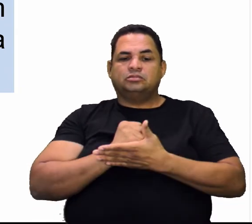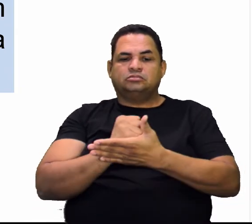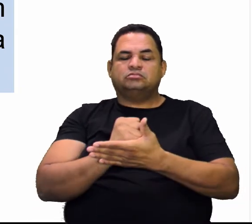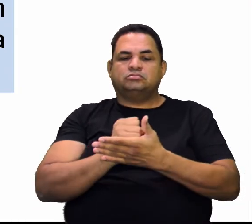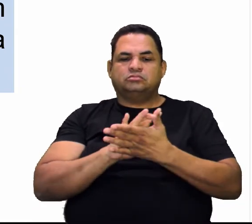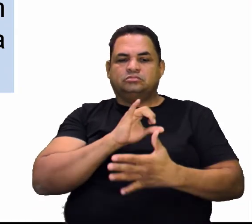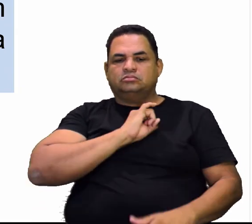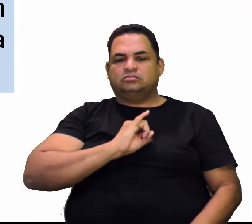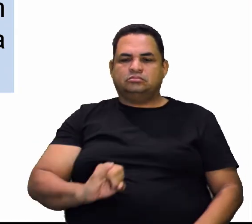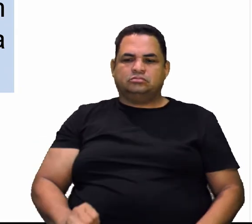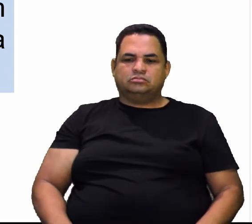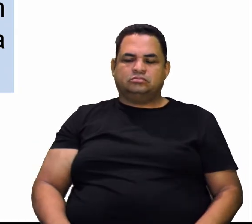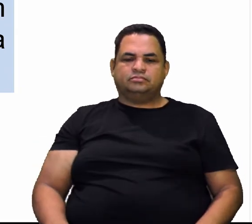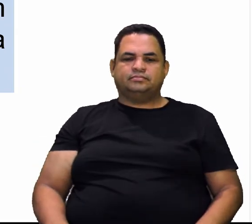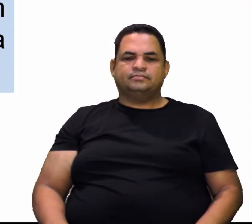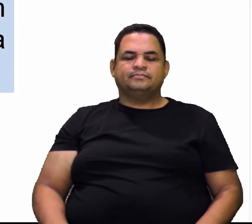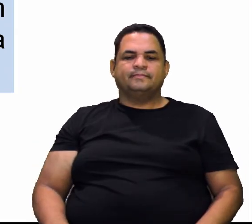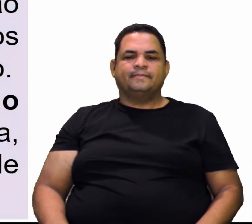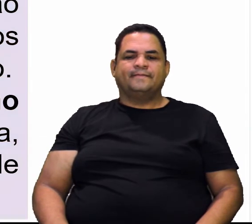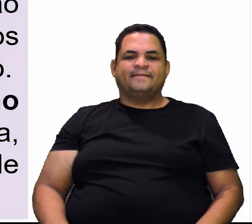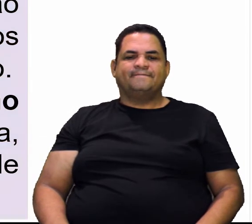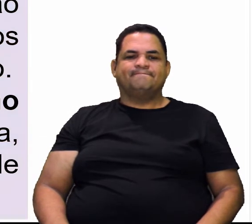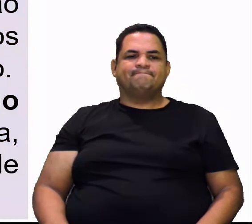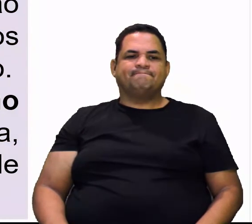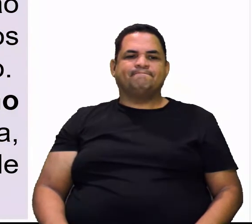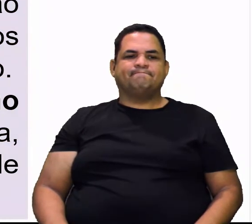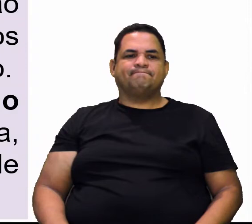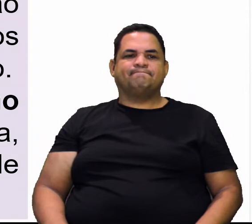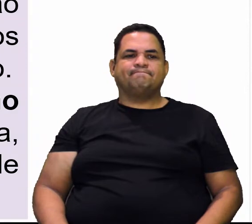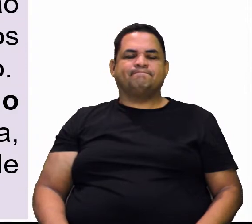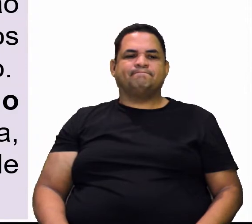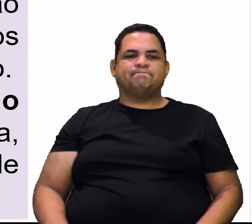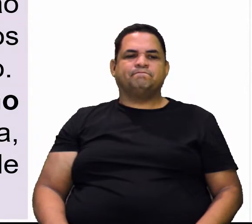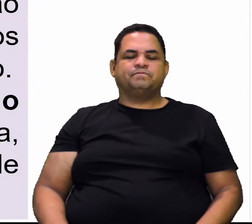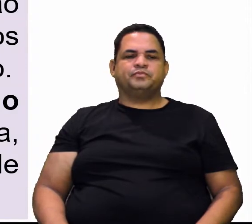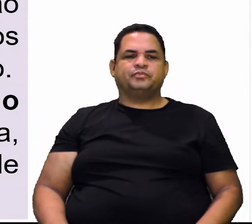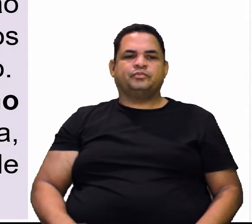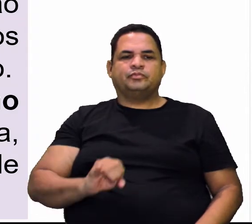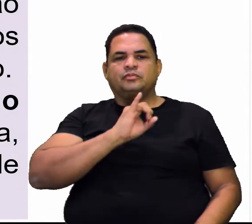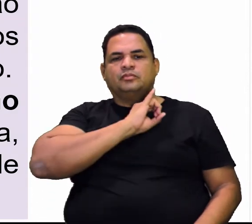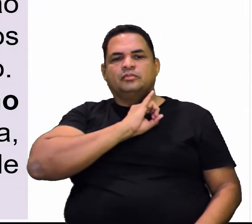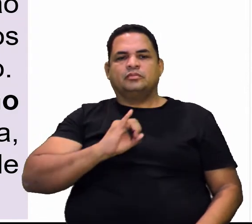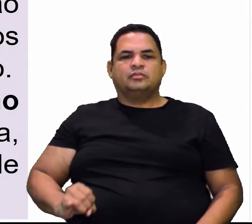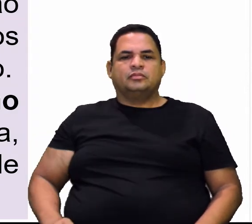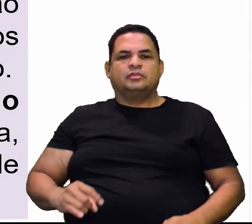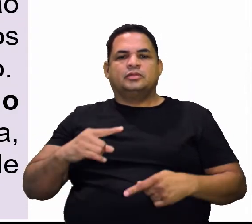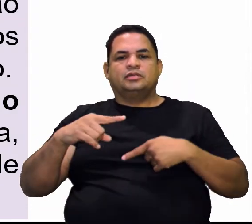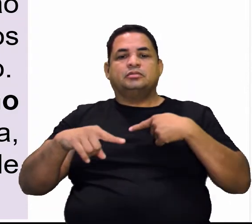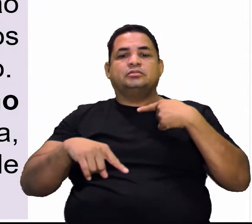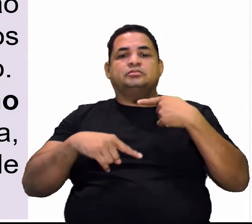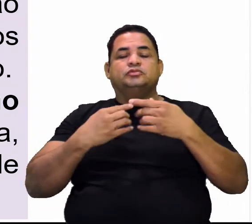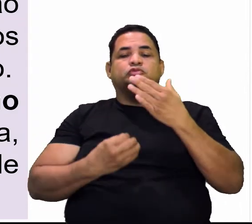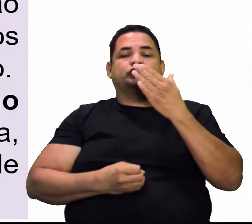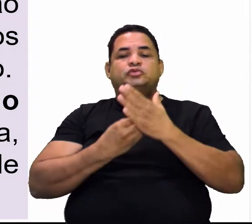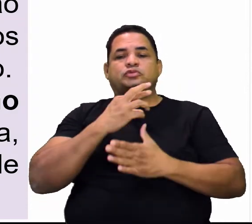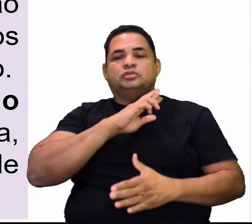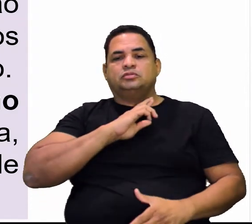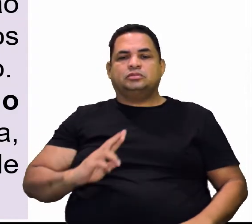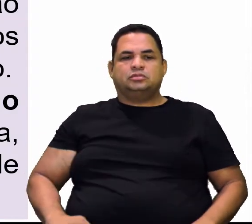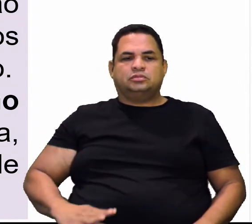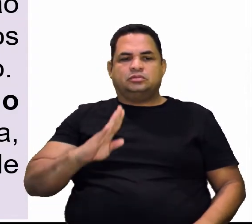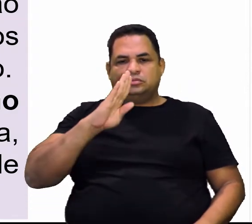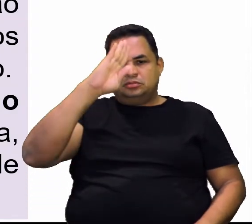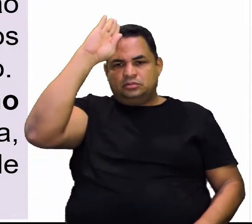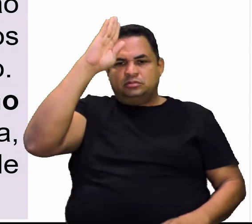apoiar o imperador e não para ser acima do imperador. O Império sucedeu à República Romana,